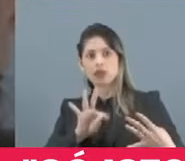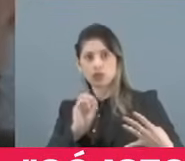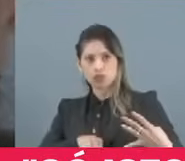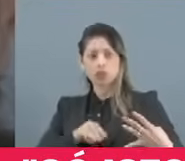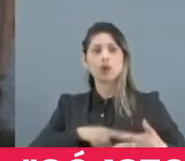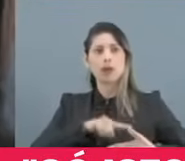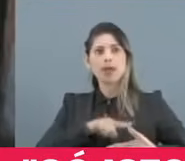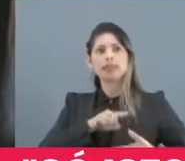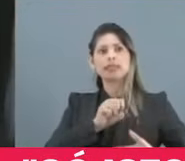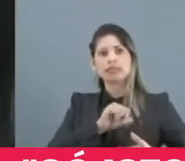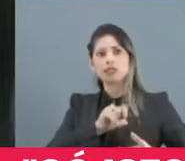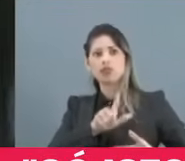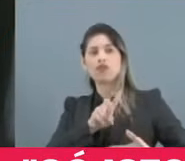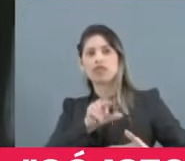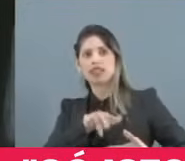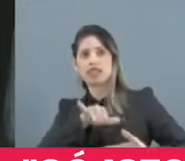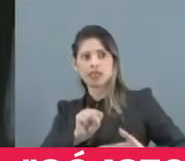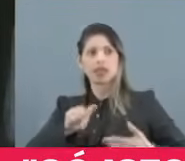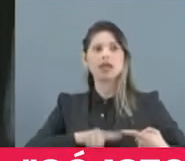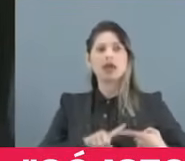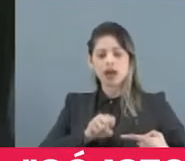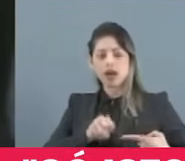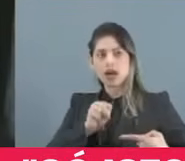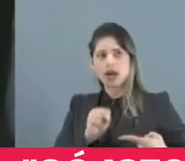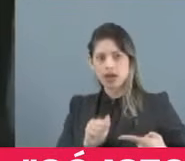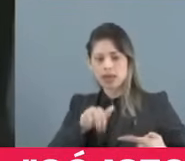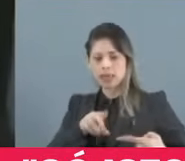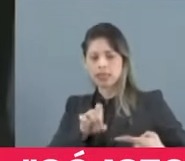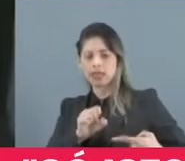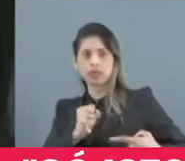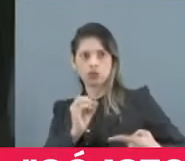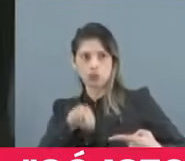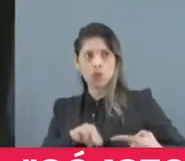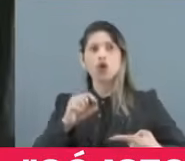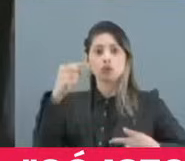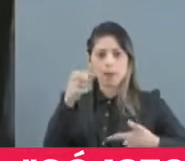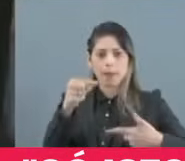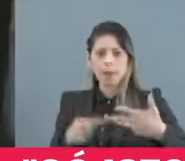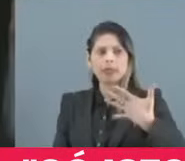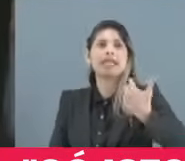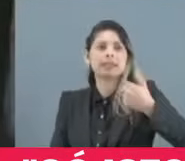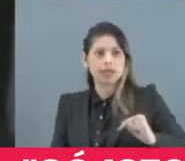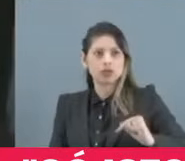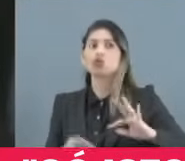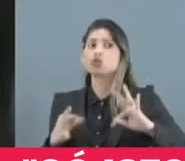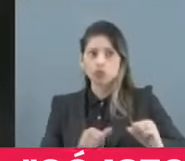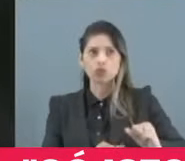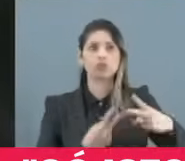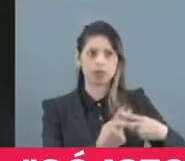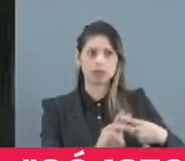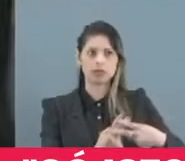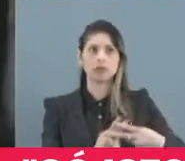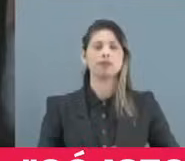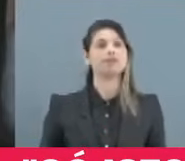Silvinei Vasquez, preso. Anderson Torres, preso. O centro disso tudo tem nome e sobrenome. Isso